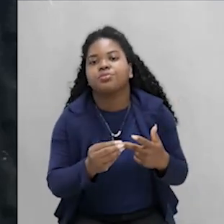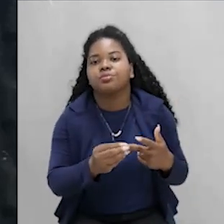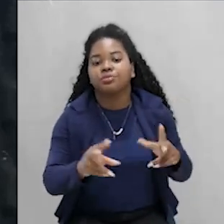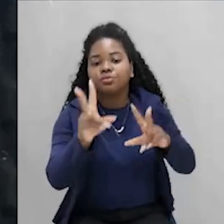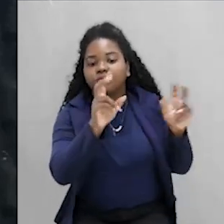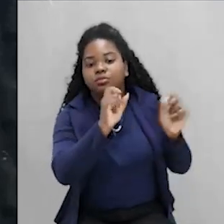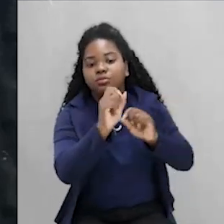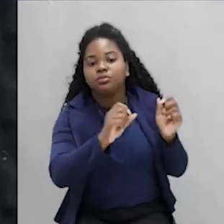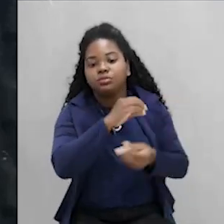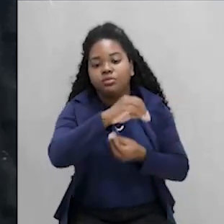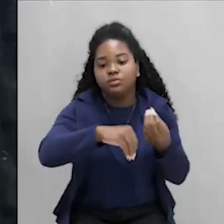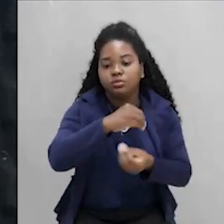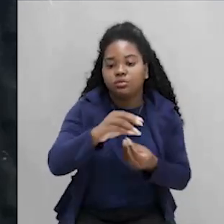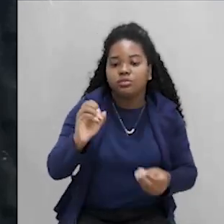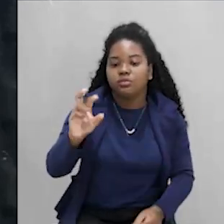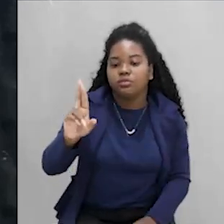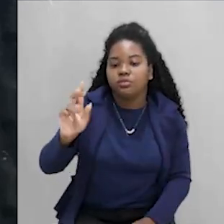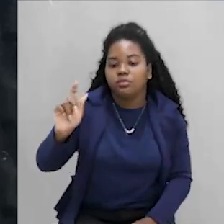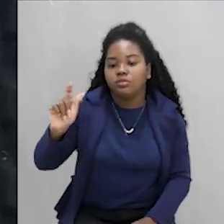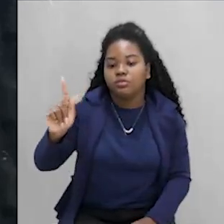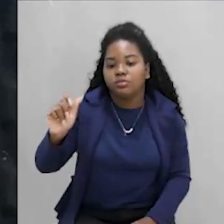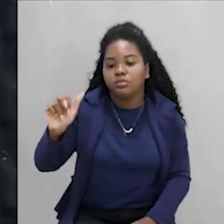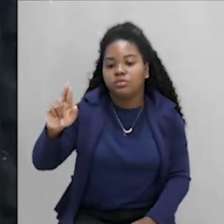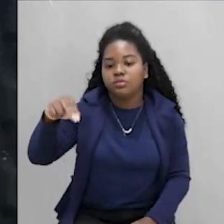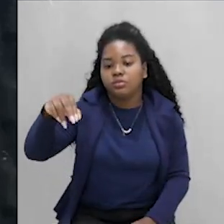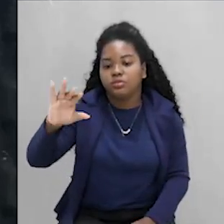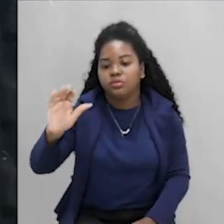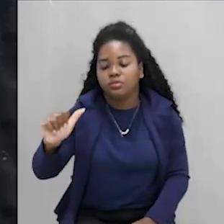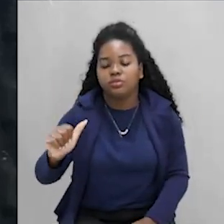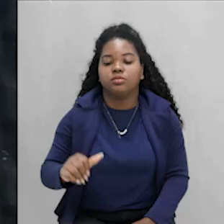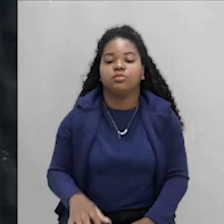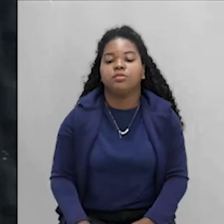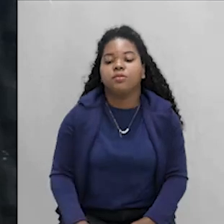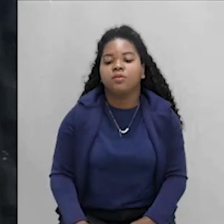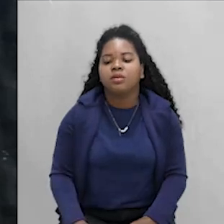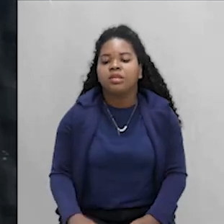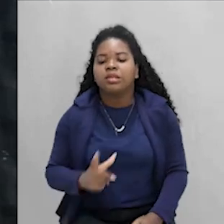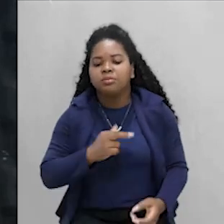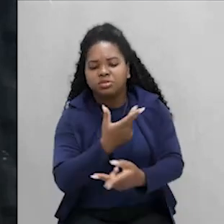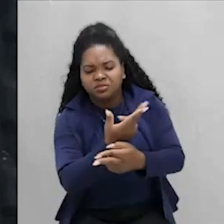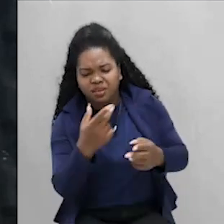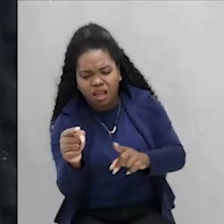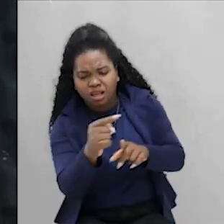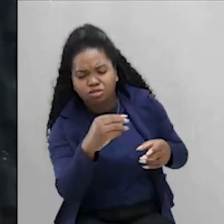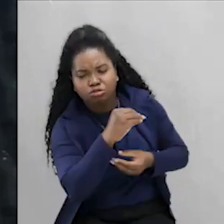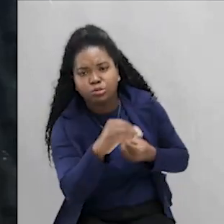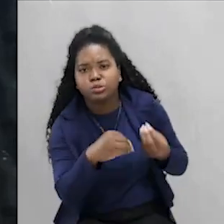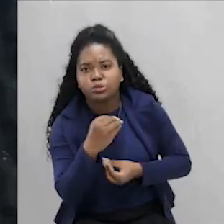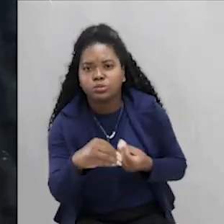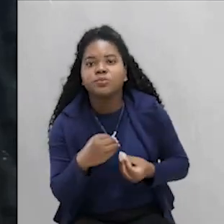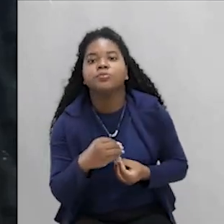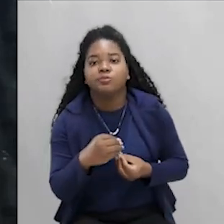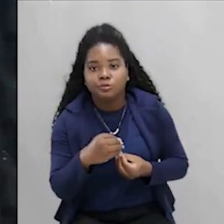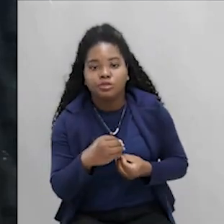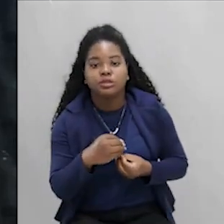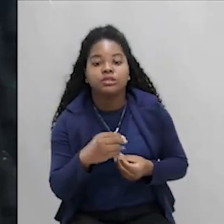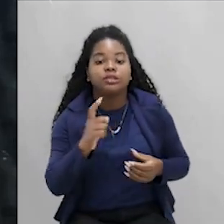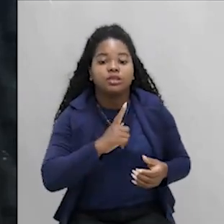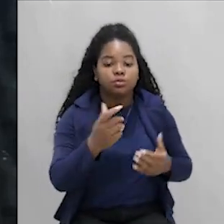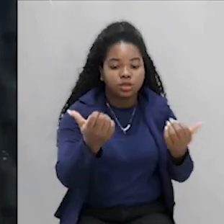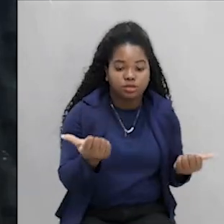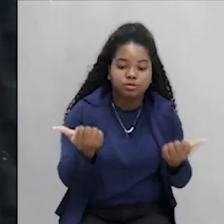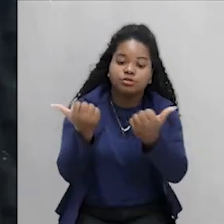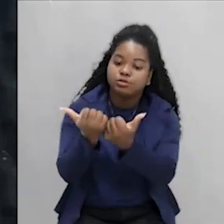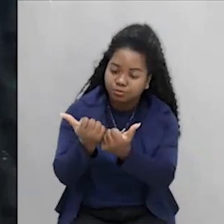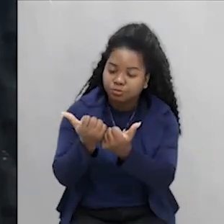as reações orgânicas turminha já trabalhamos diversos tipos de reações as reações de substituição